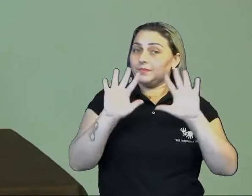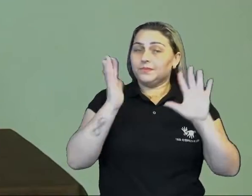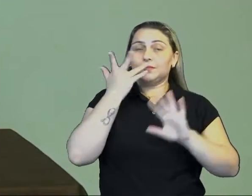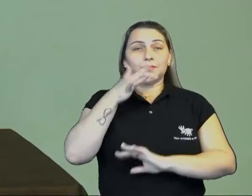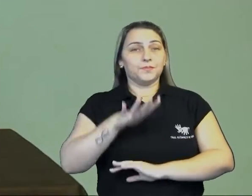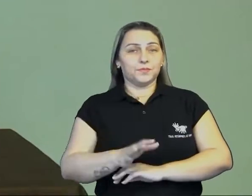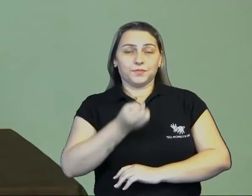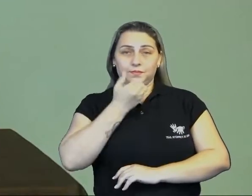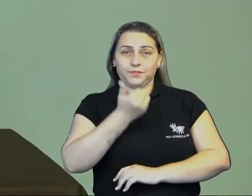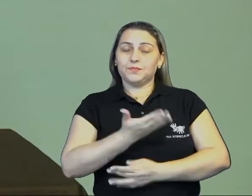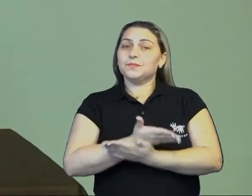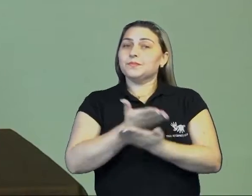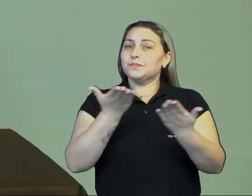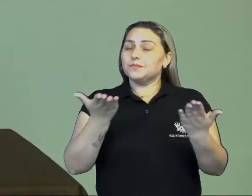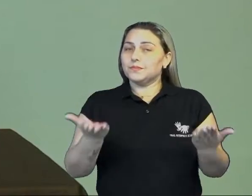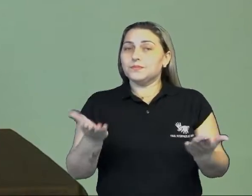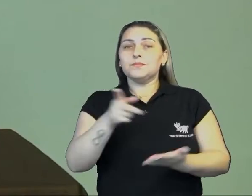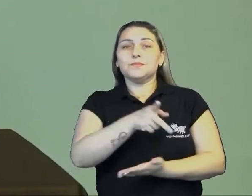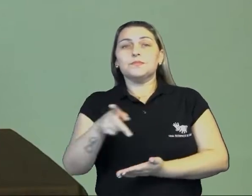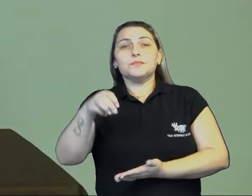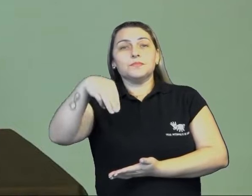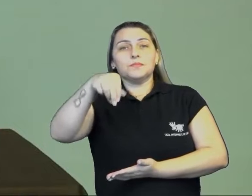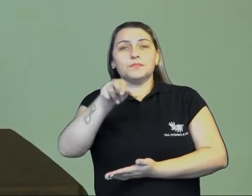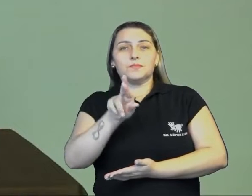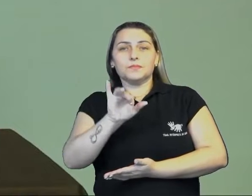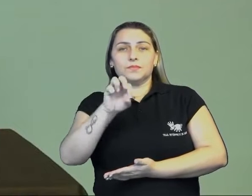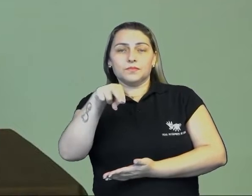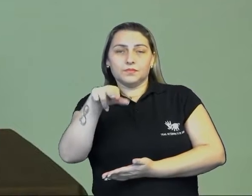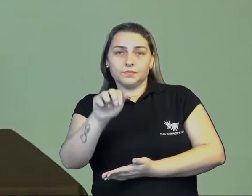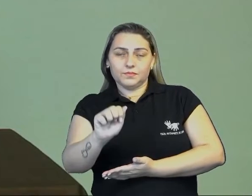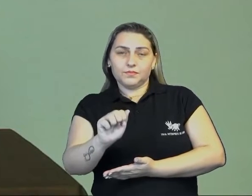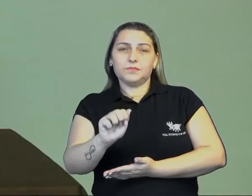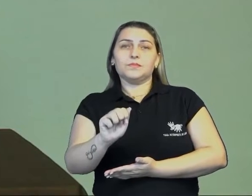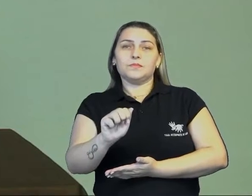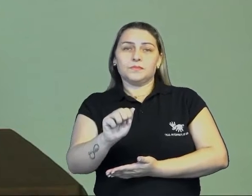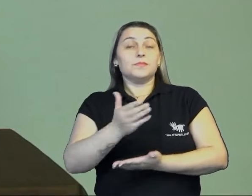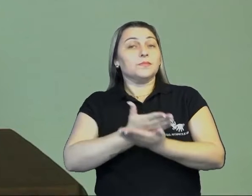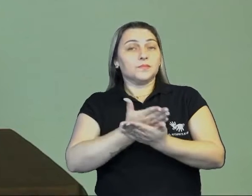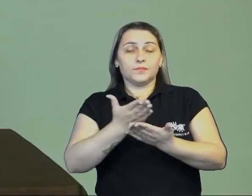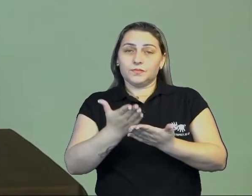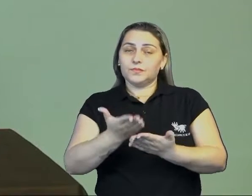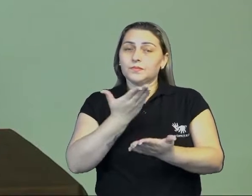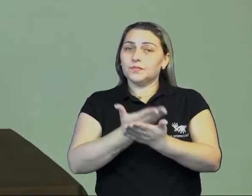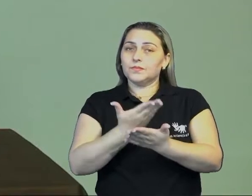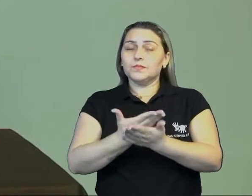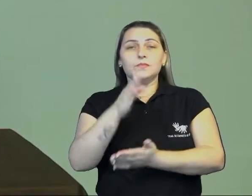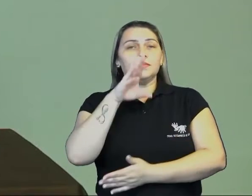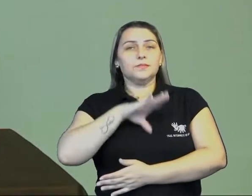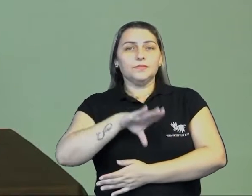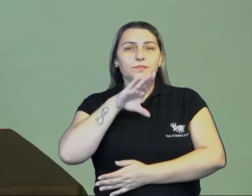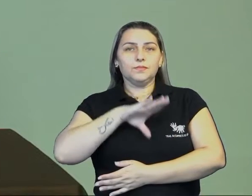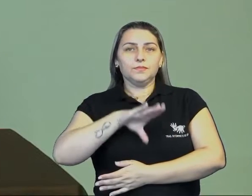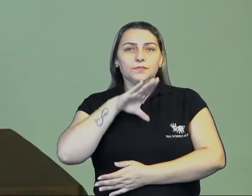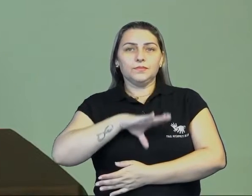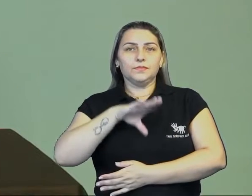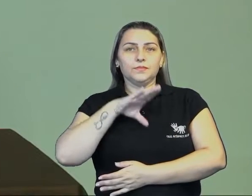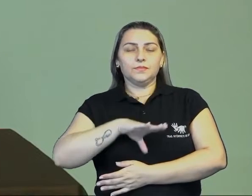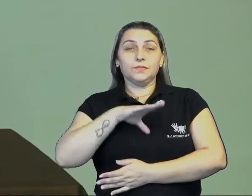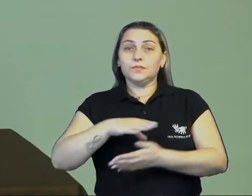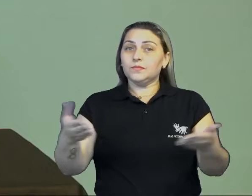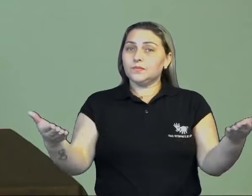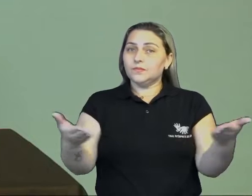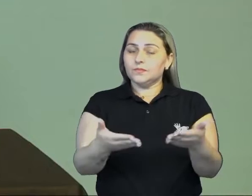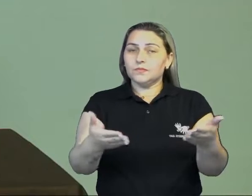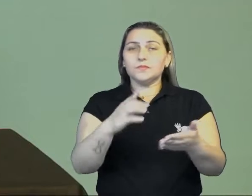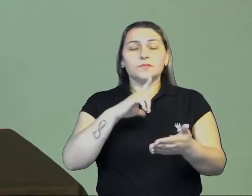Olá, crianças, tudo bem com vocês? Eu sou a professora Marina. Estamos aqui para iniciarmos uma aula de língua portuguesa. E